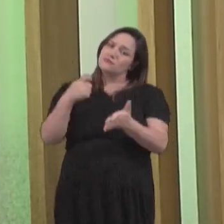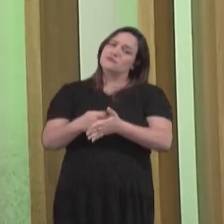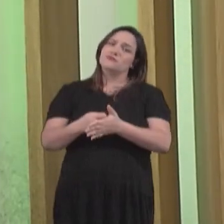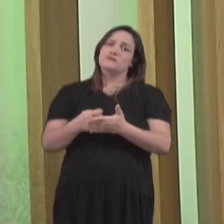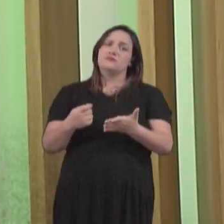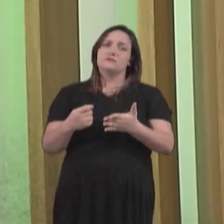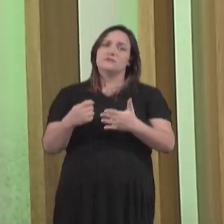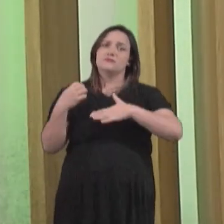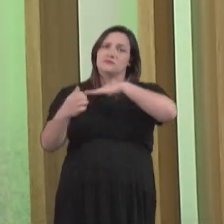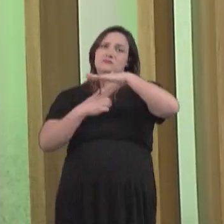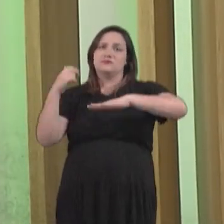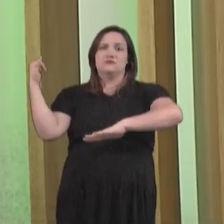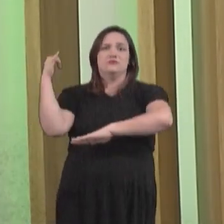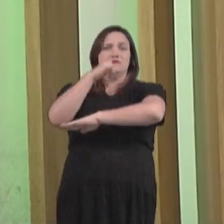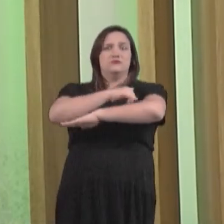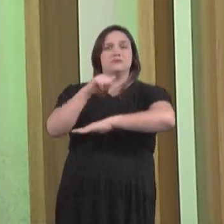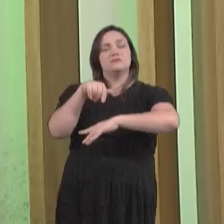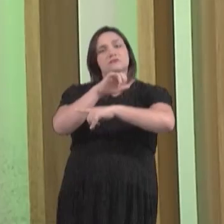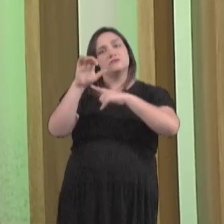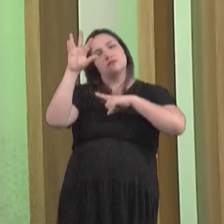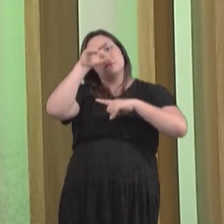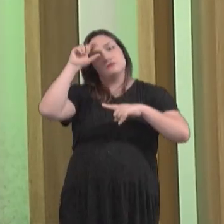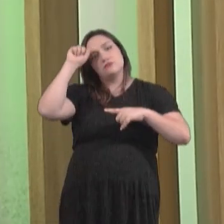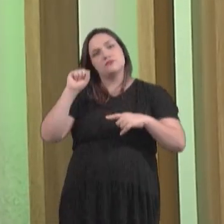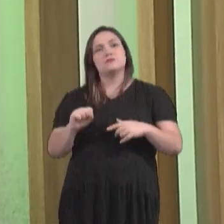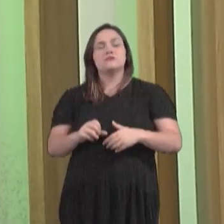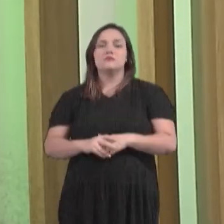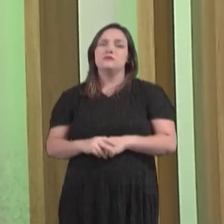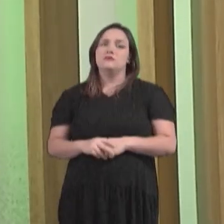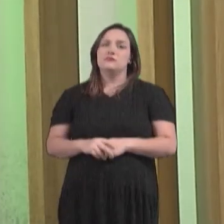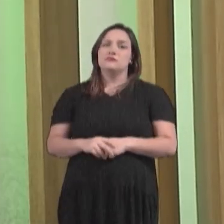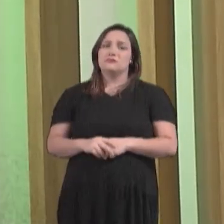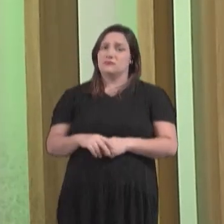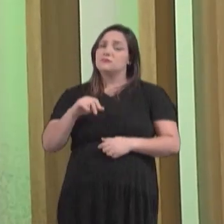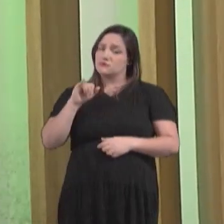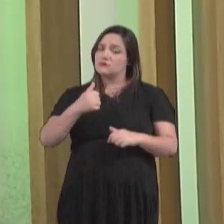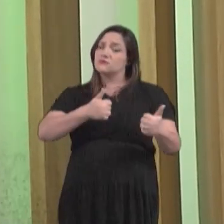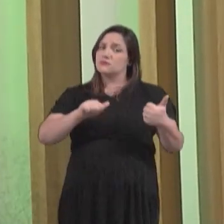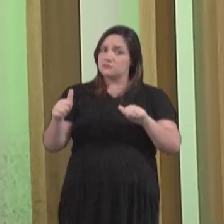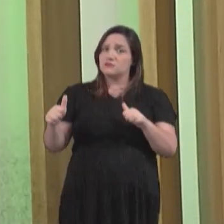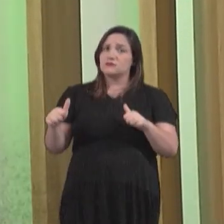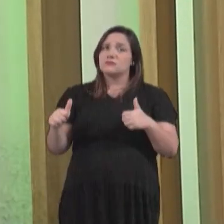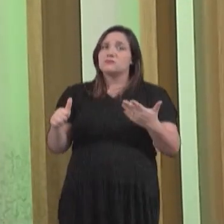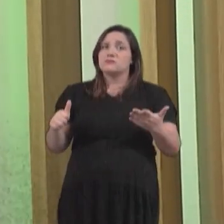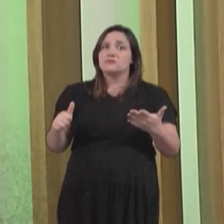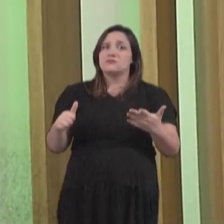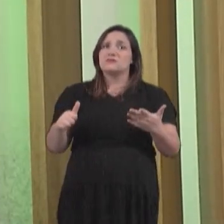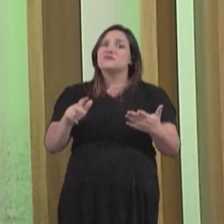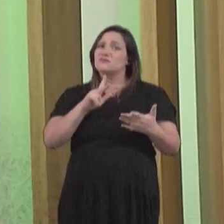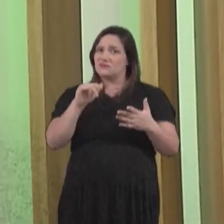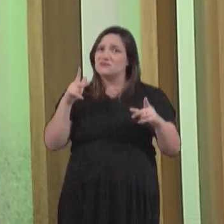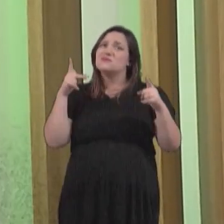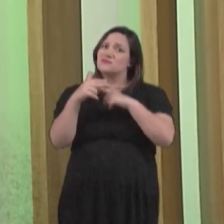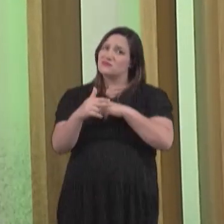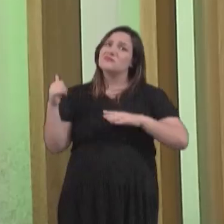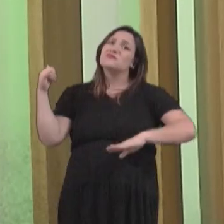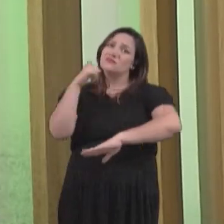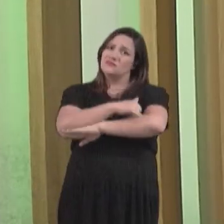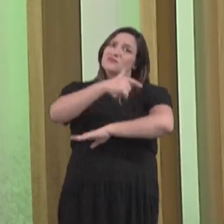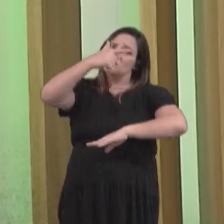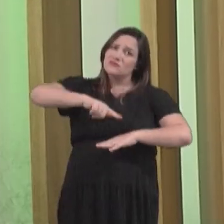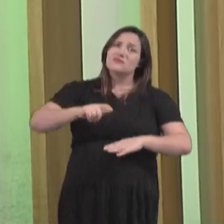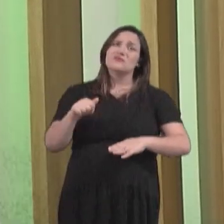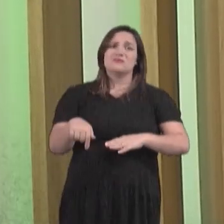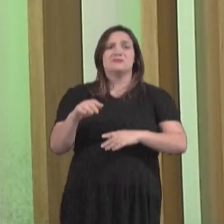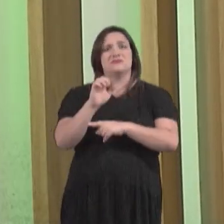cobrou as companhias aéreas que operam aqui em Mato Grosso do Sul se elas estão analisando a possibilidade de cortar mais voos